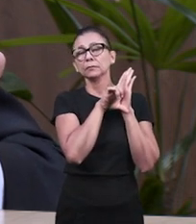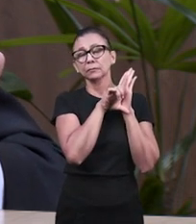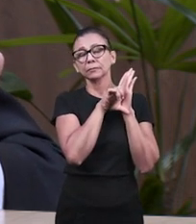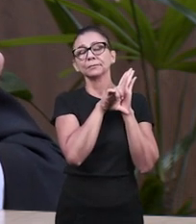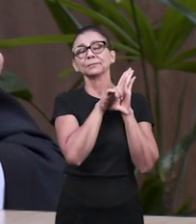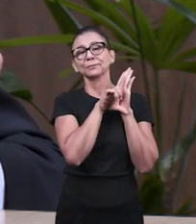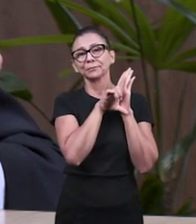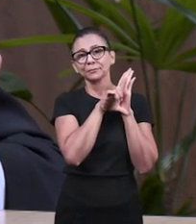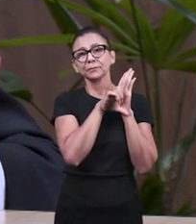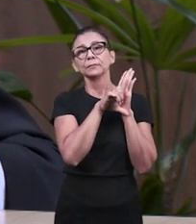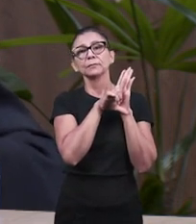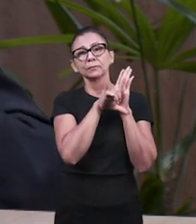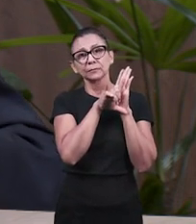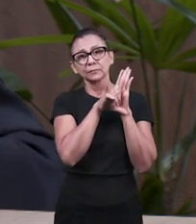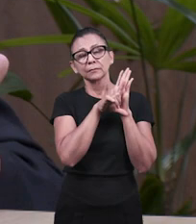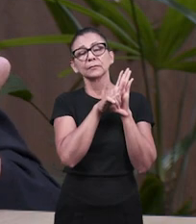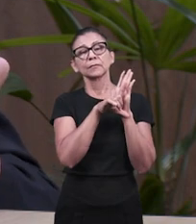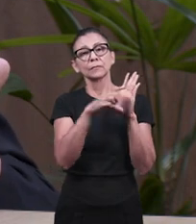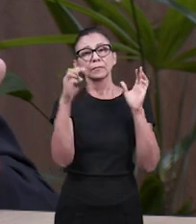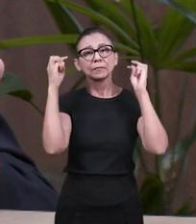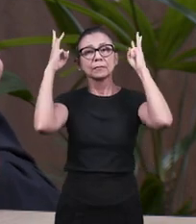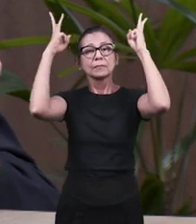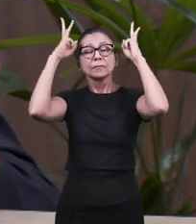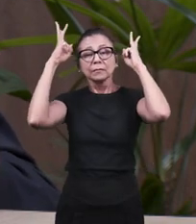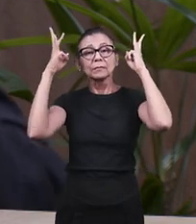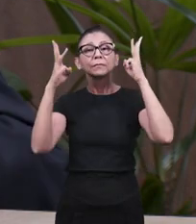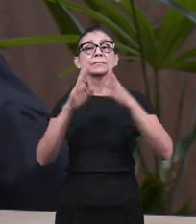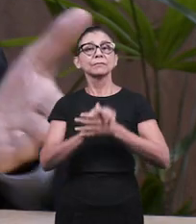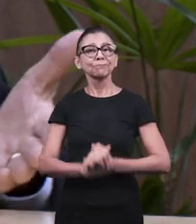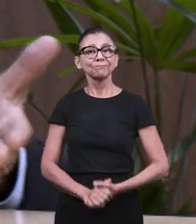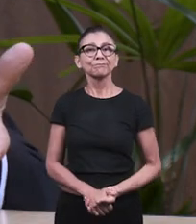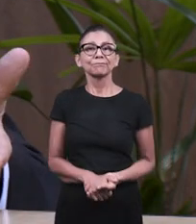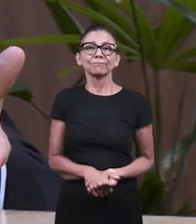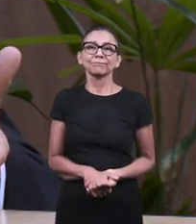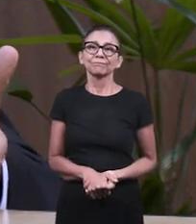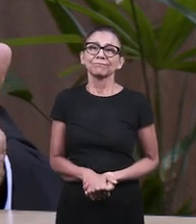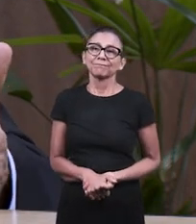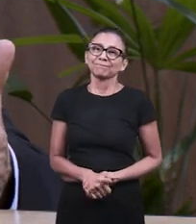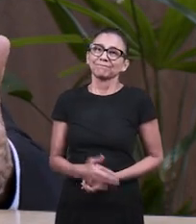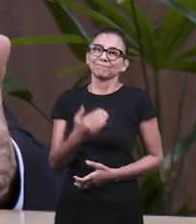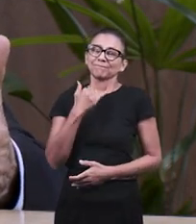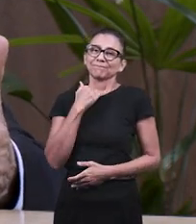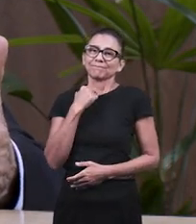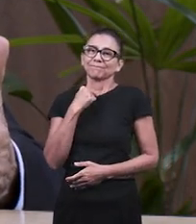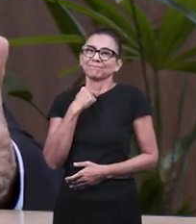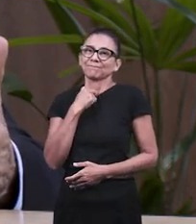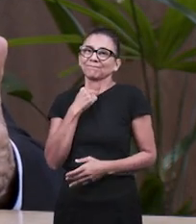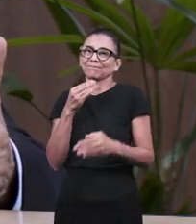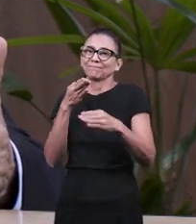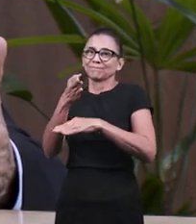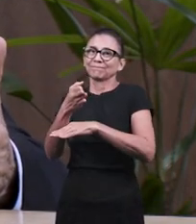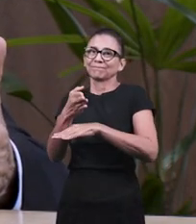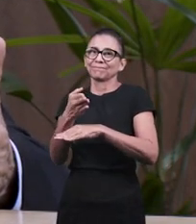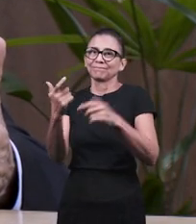Eles guardavam o sábado. Eles guardavam a lei de Moisés. Eles estavam no templo, mas não puderam entrar,